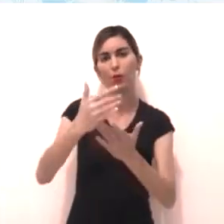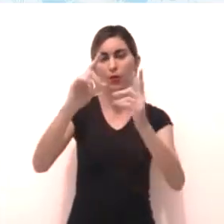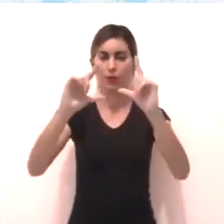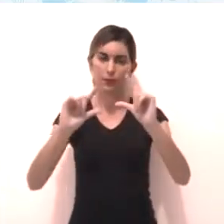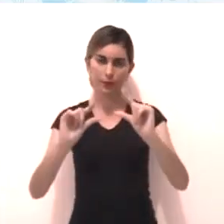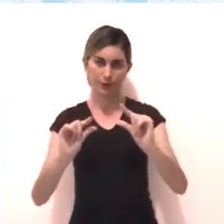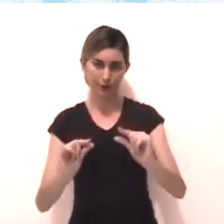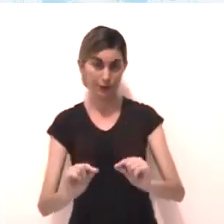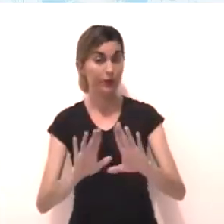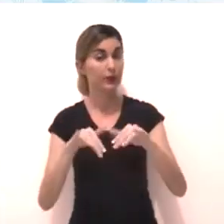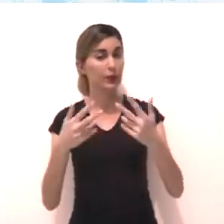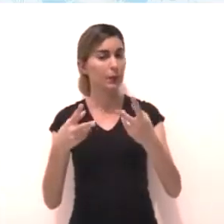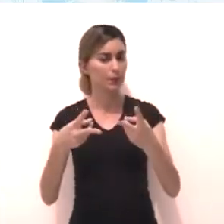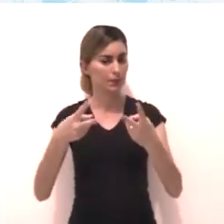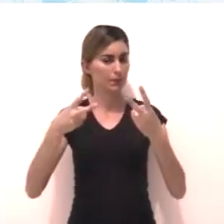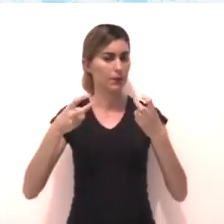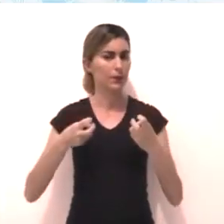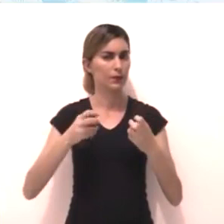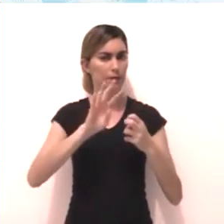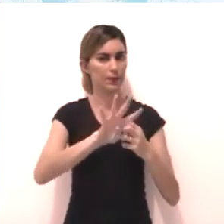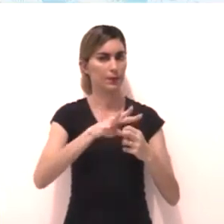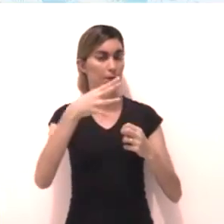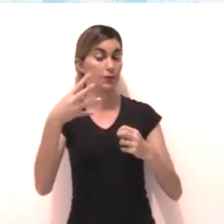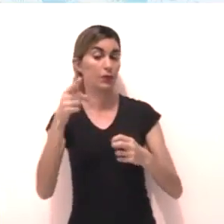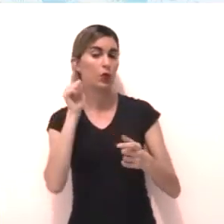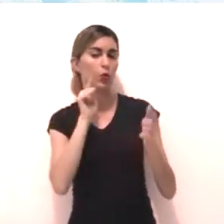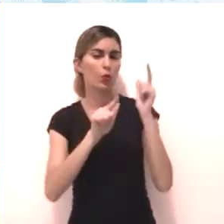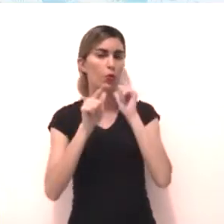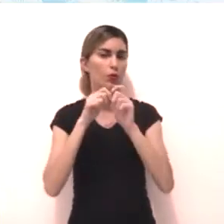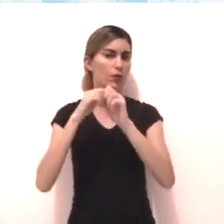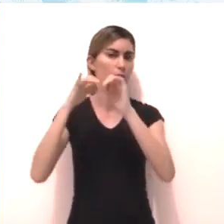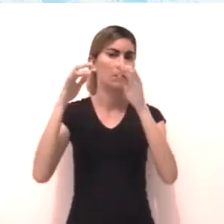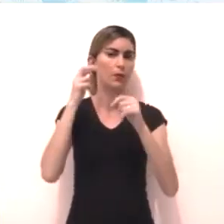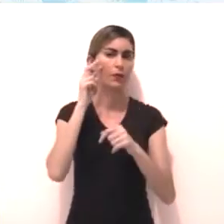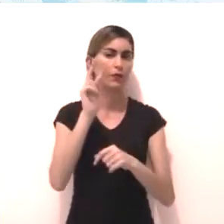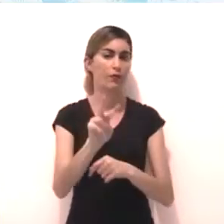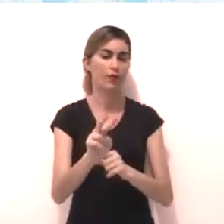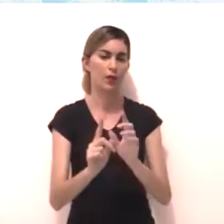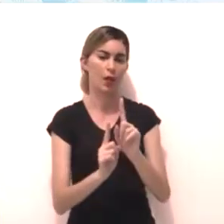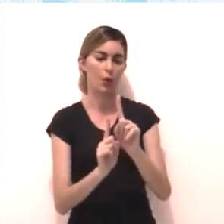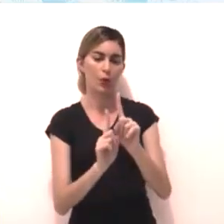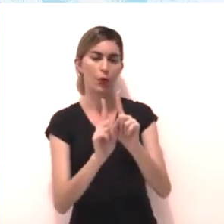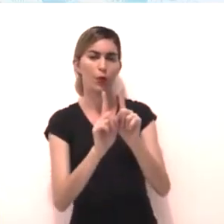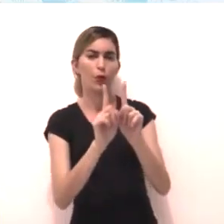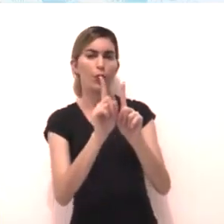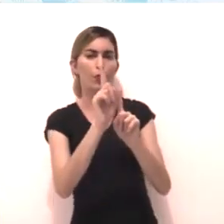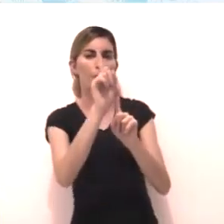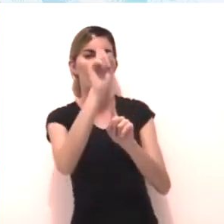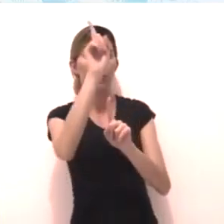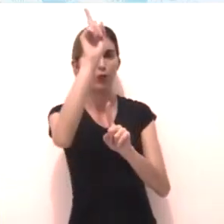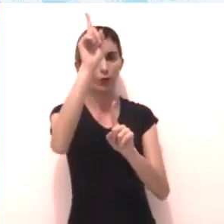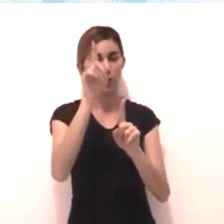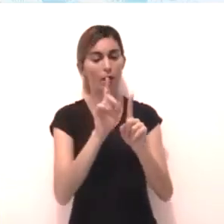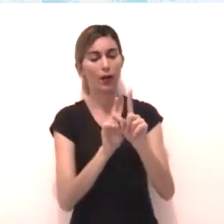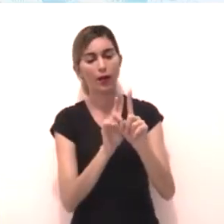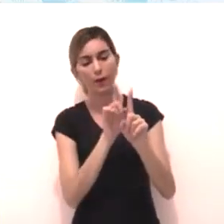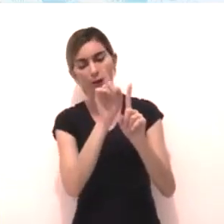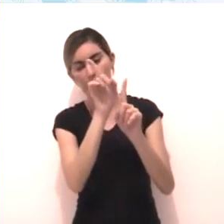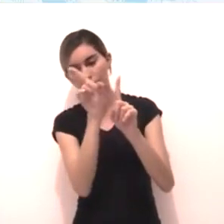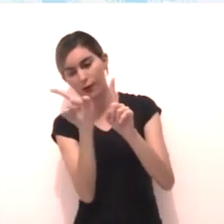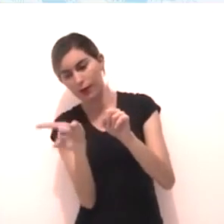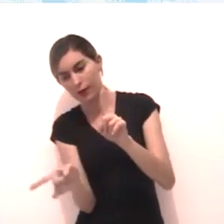começou a diminuir. Então perceba que no gráfico você consegue imaginar que tem uma curva que vai